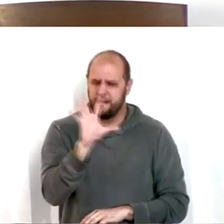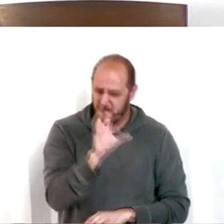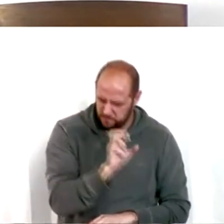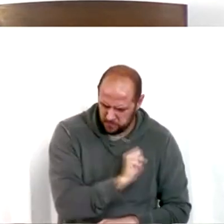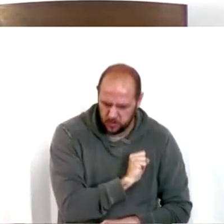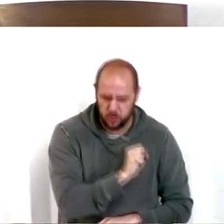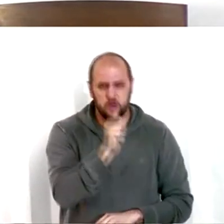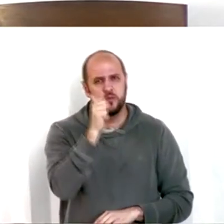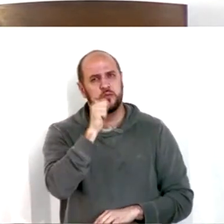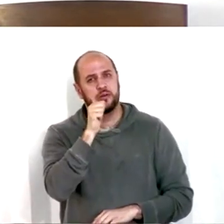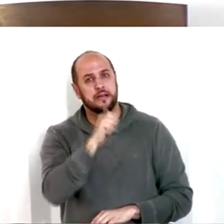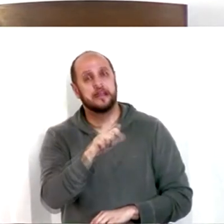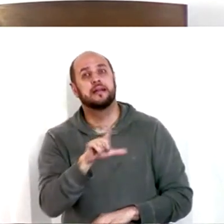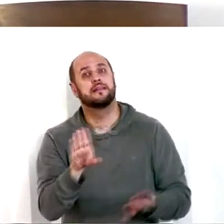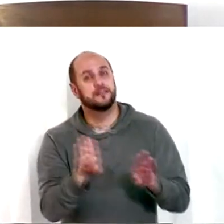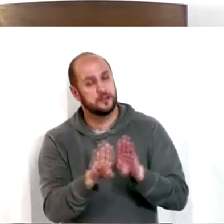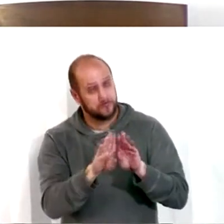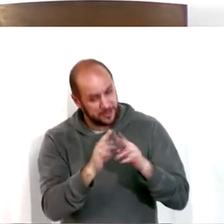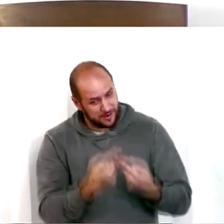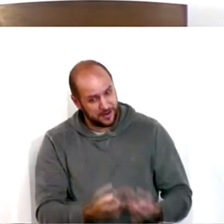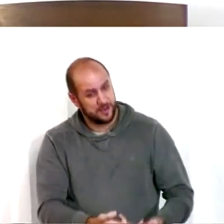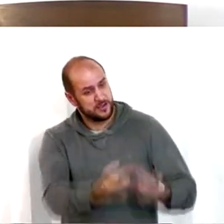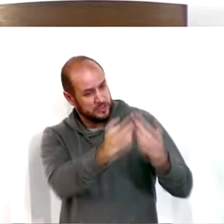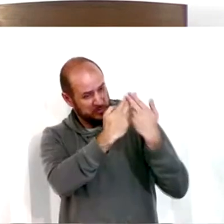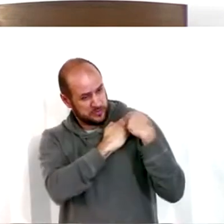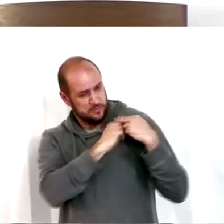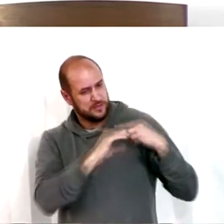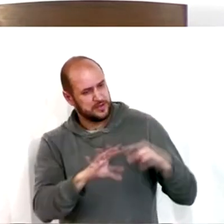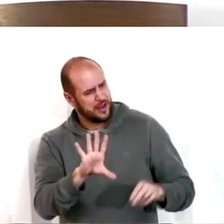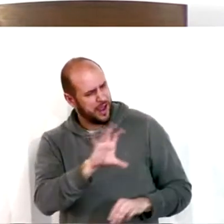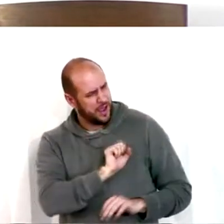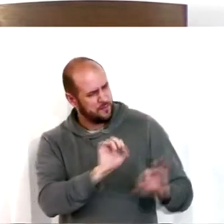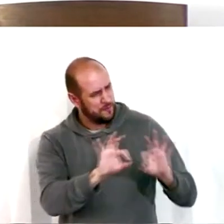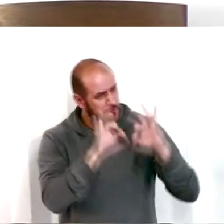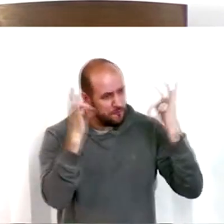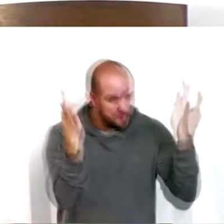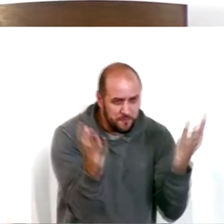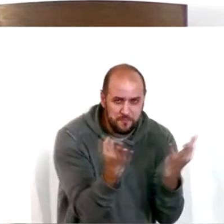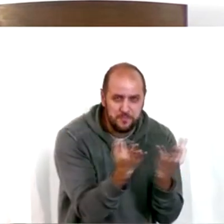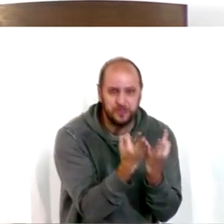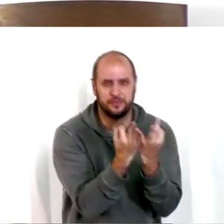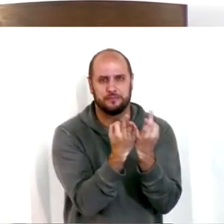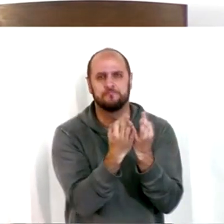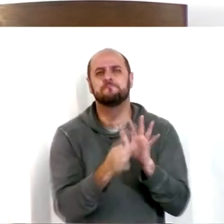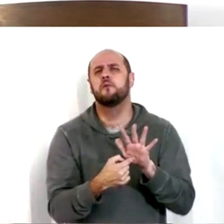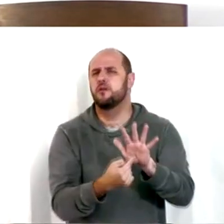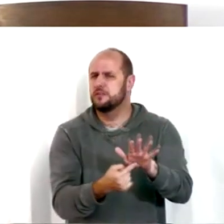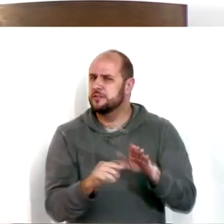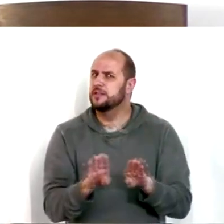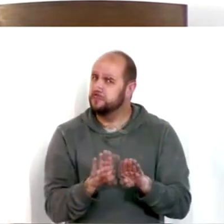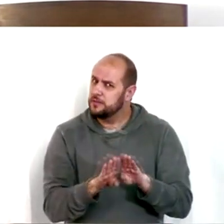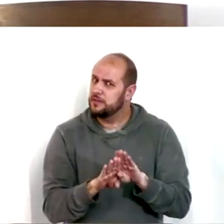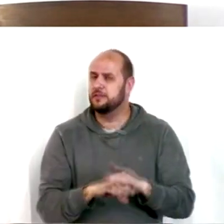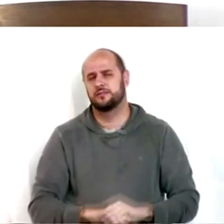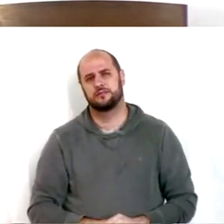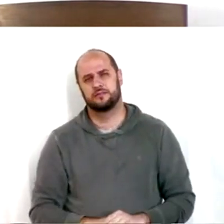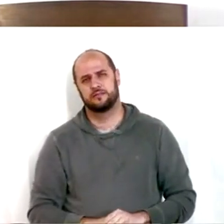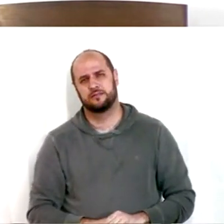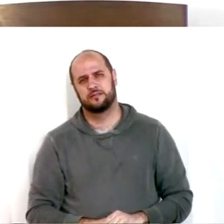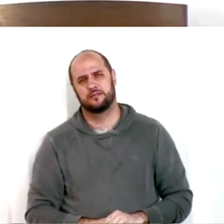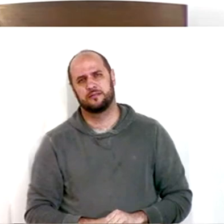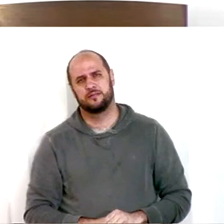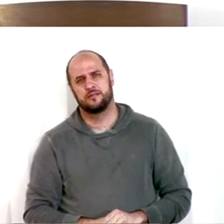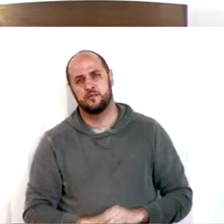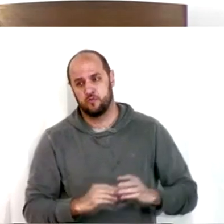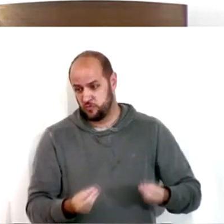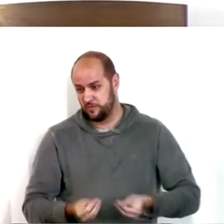mulher implica na responsabilidade de amar a família dessa mulher. E ele demonstra isso quando ele enche